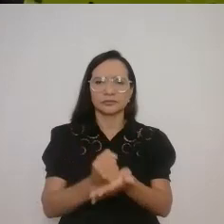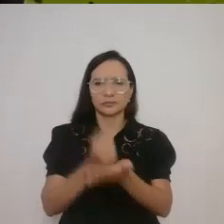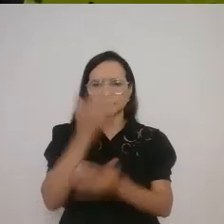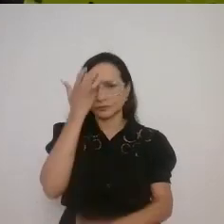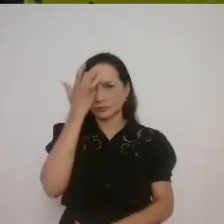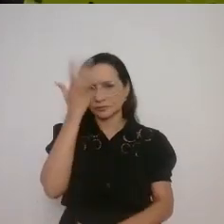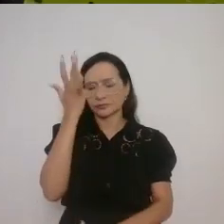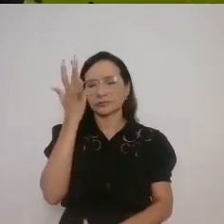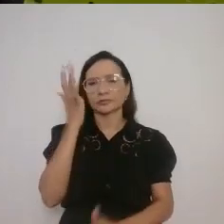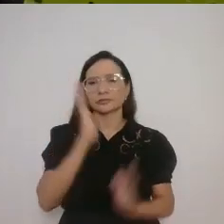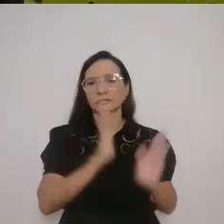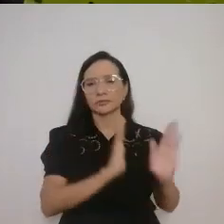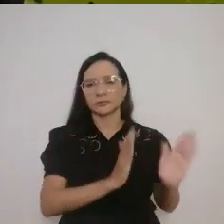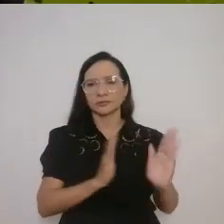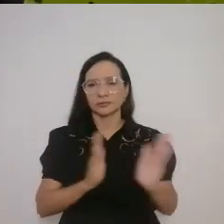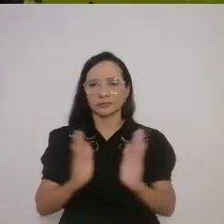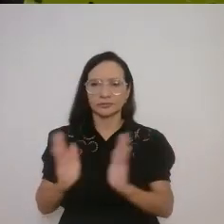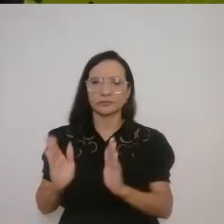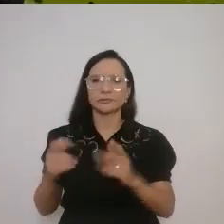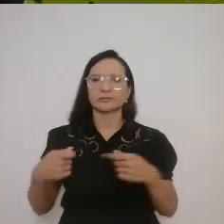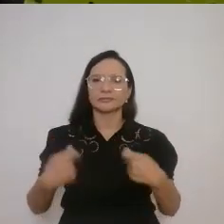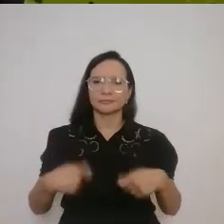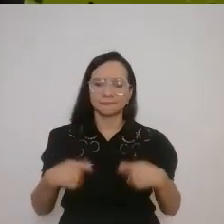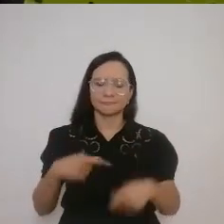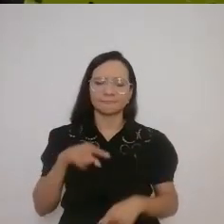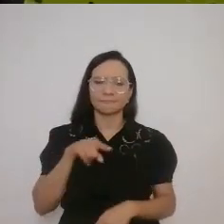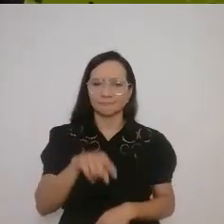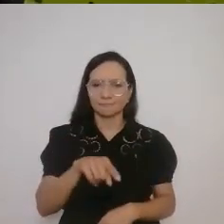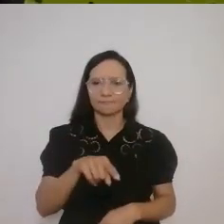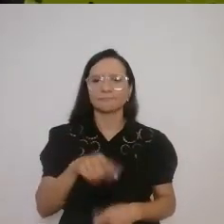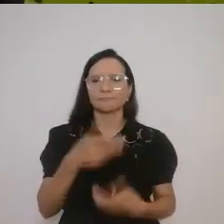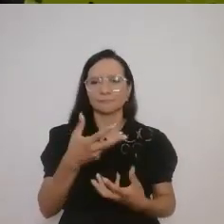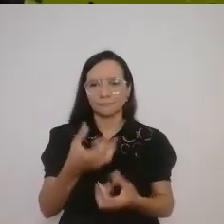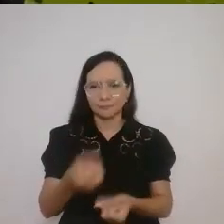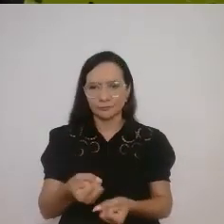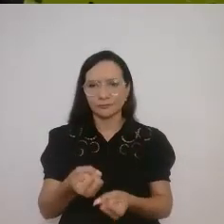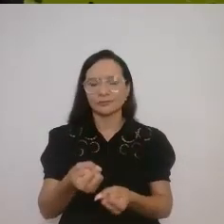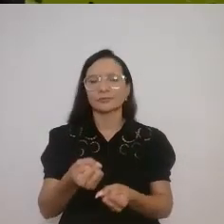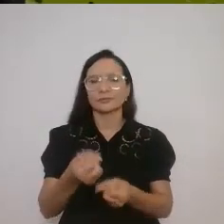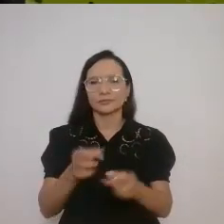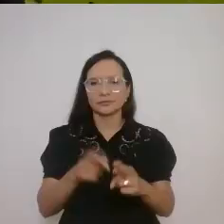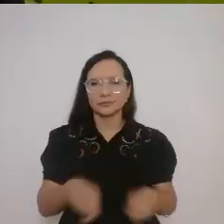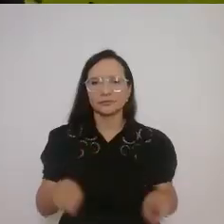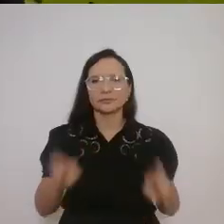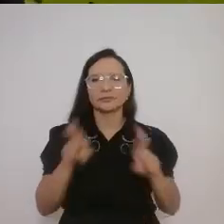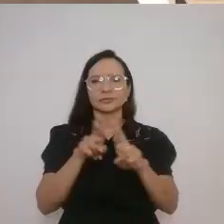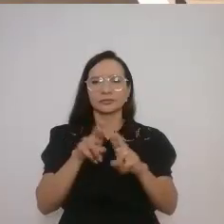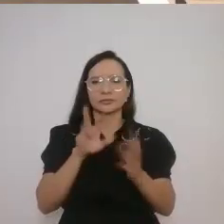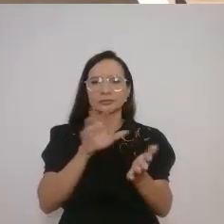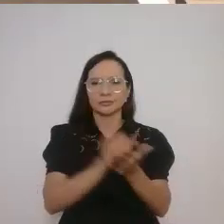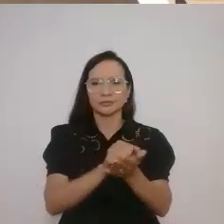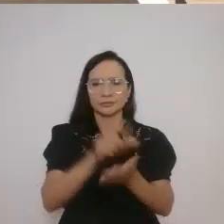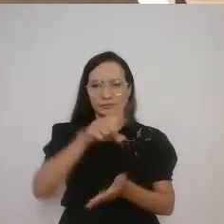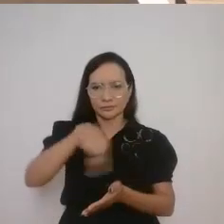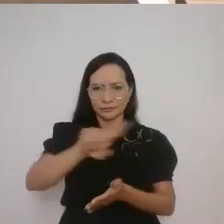nosso necessário para essas aquisições e renovações de registro. Todos de acordo?